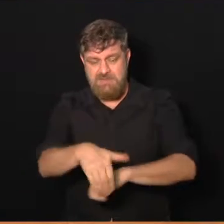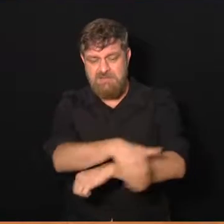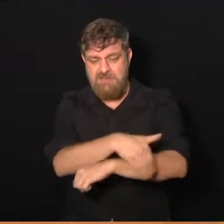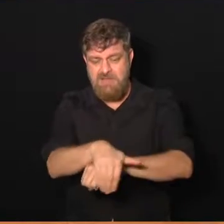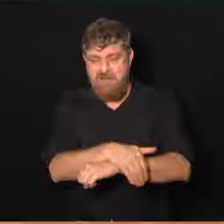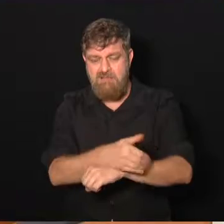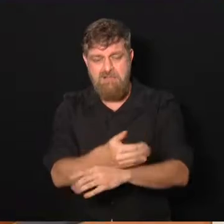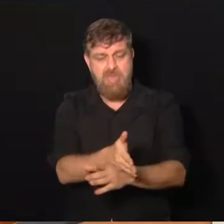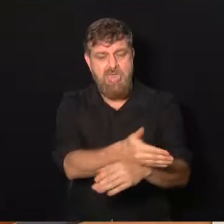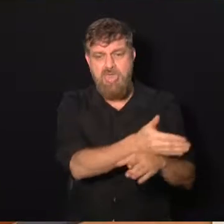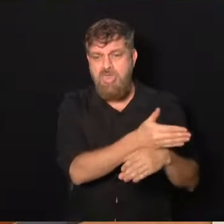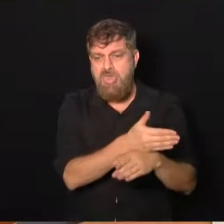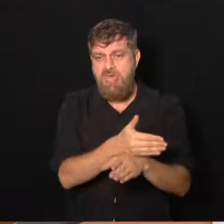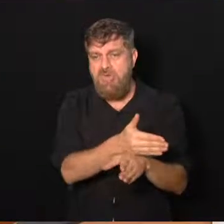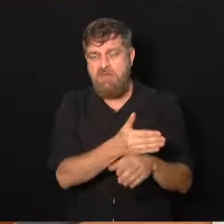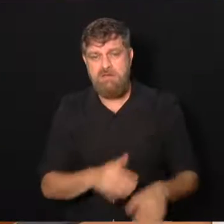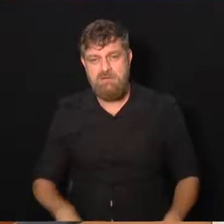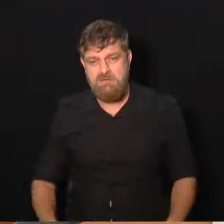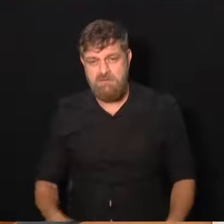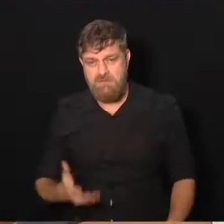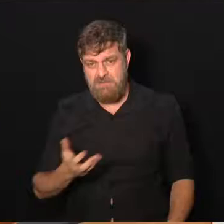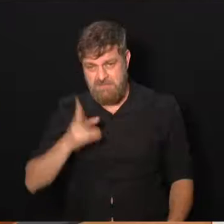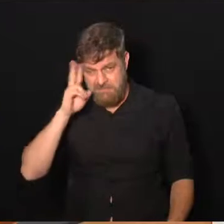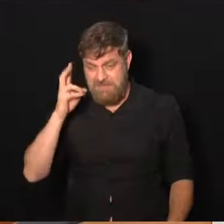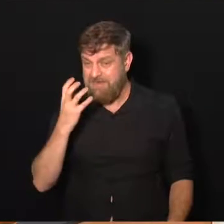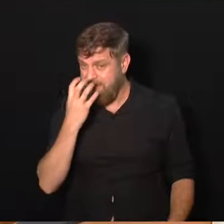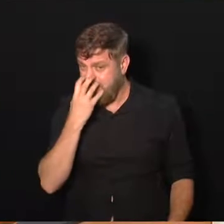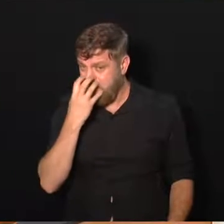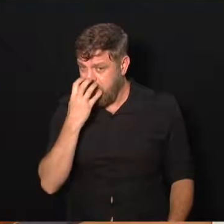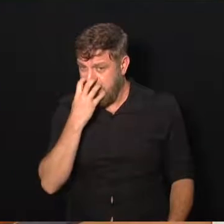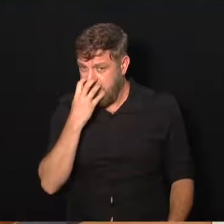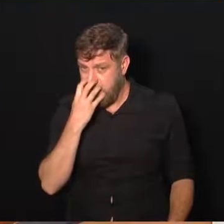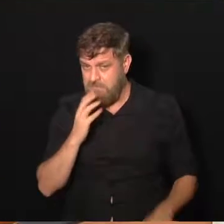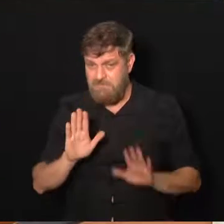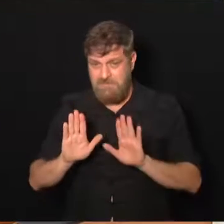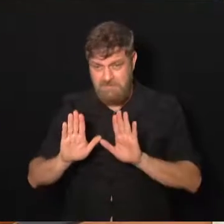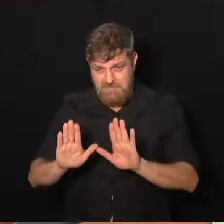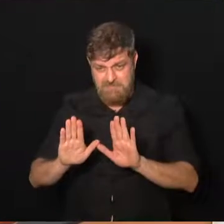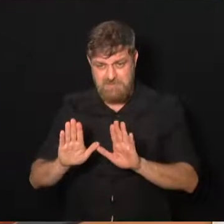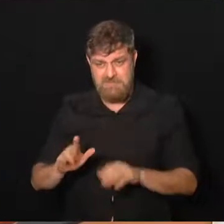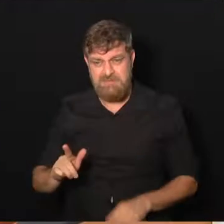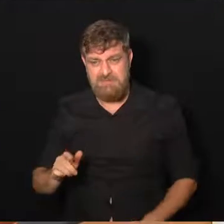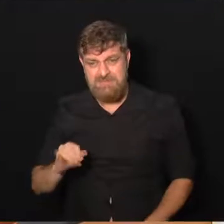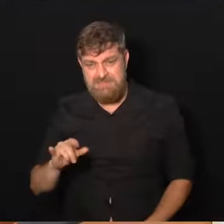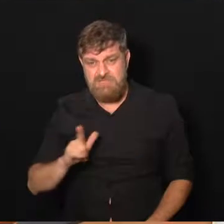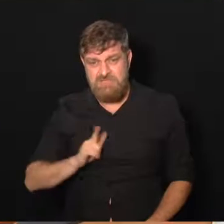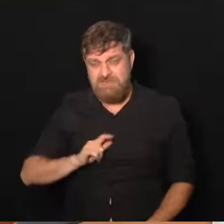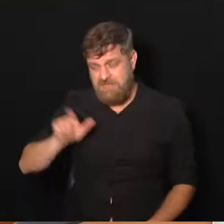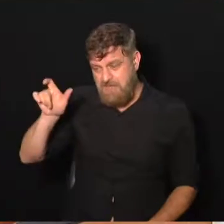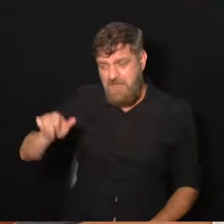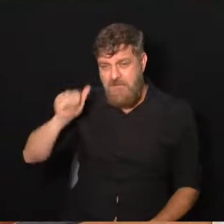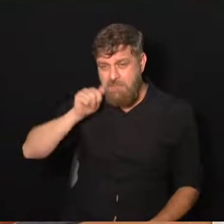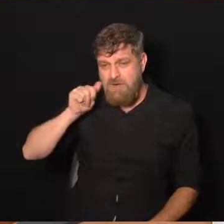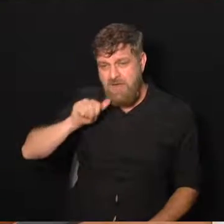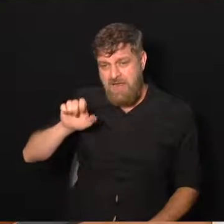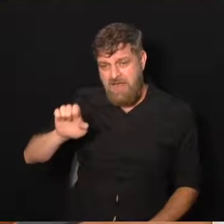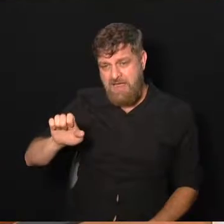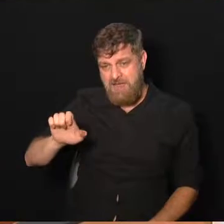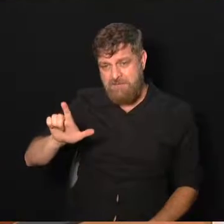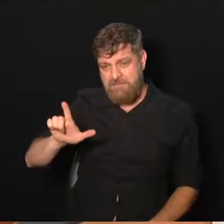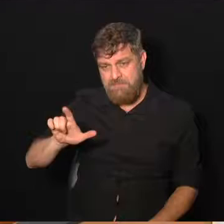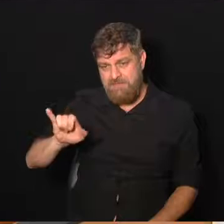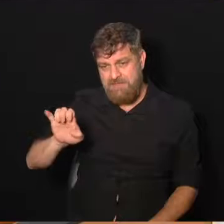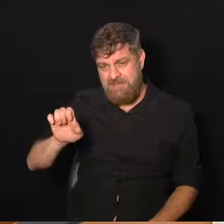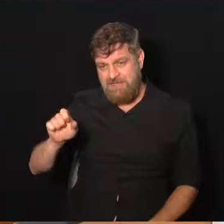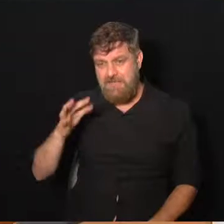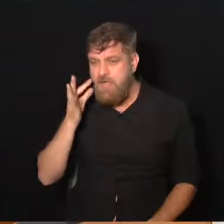detalhezinho que eu queria lembrar. A gente está falando de cães porque foram 2 cães que fugiram. Mas se a Eliette estivesse aqui com a gente, a Eliette, que é gateira, ela